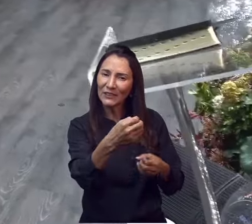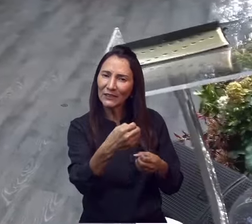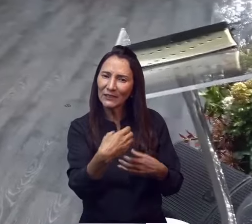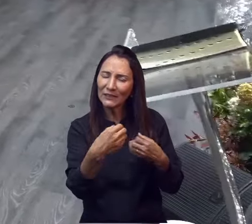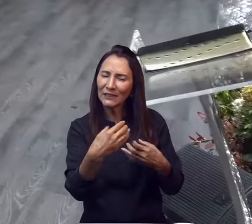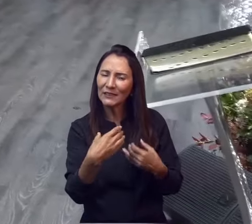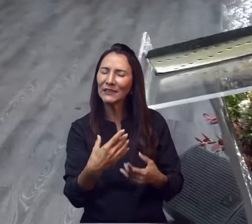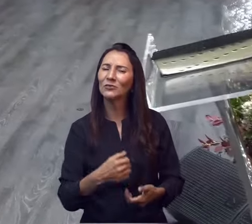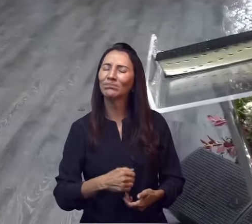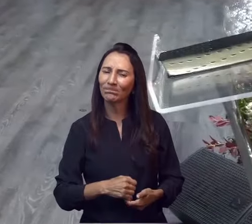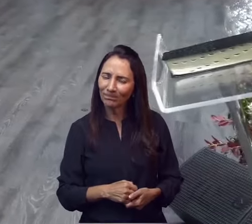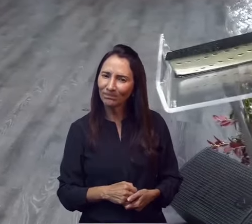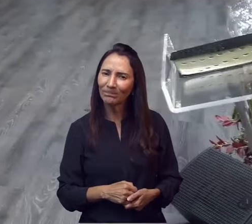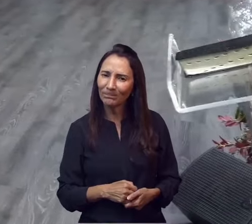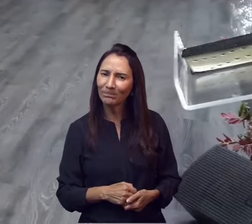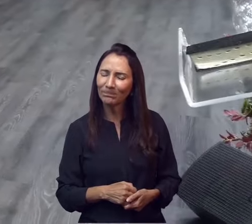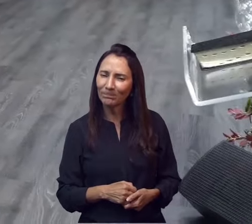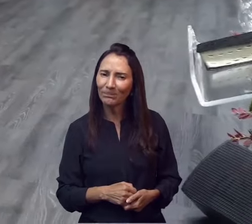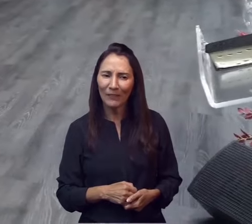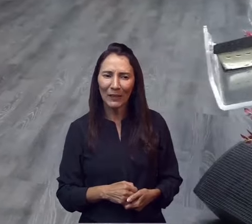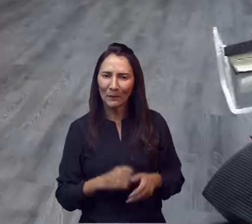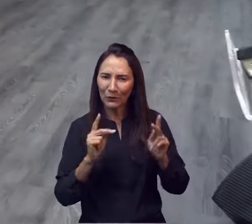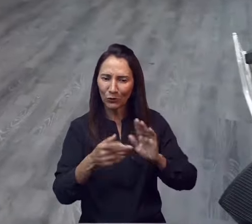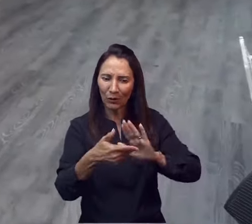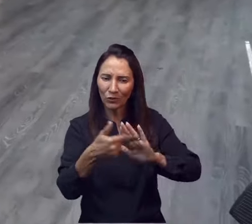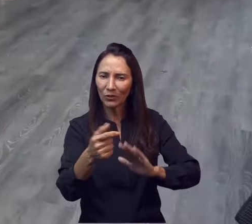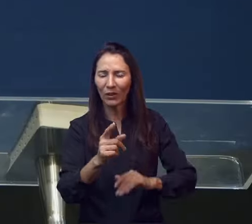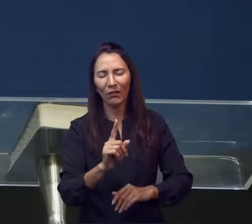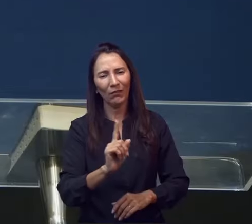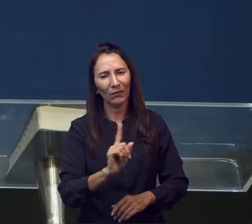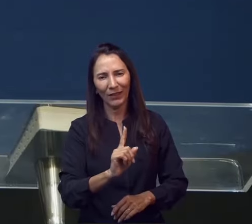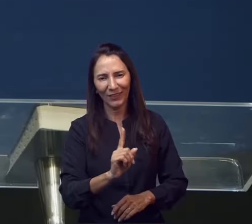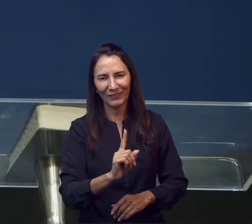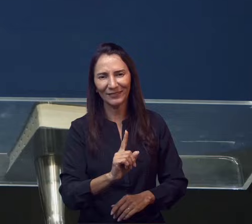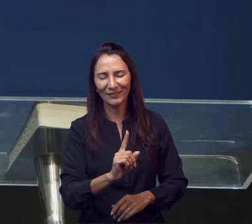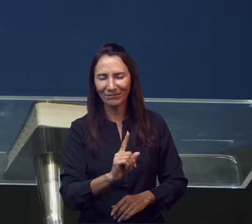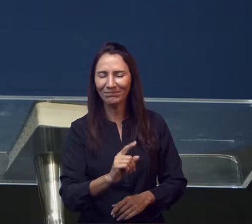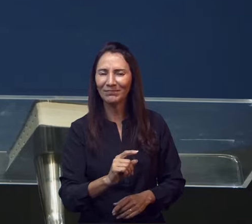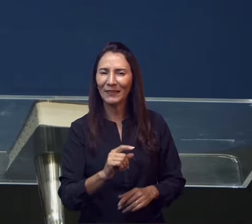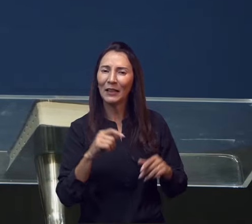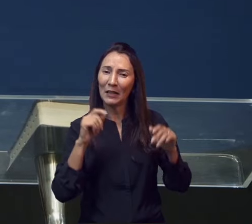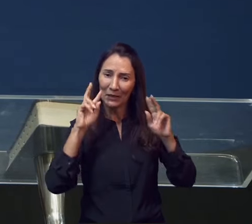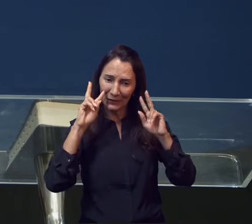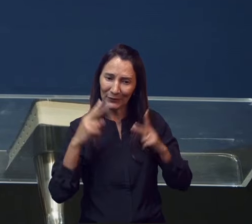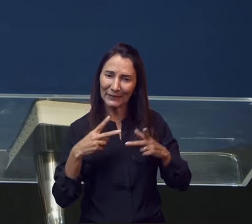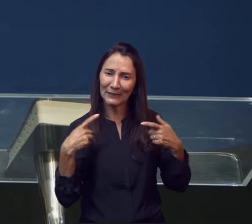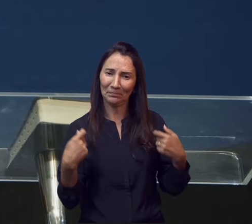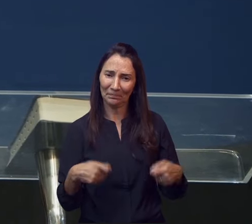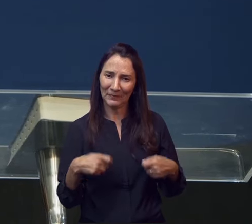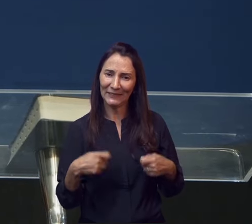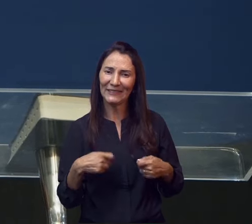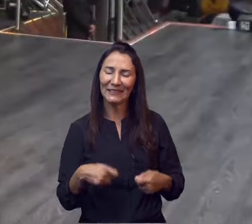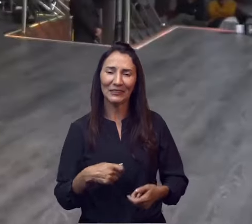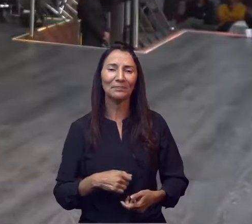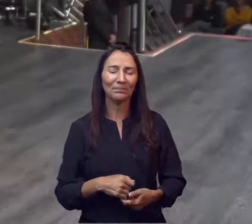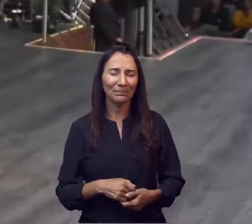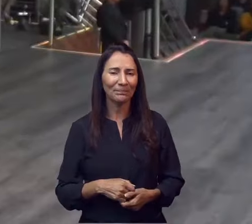ninguém pode tirar que ninguém pode negar eu tenho certeza